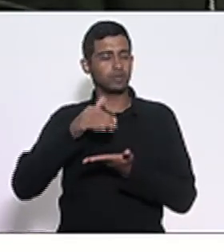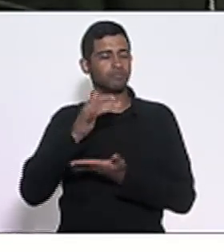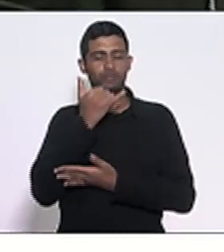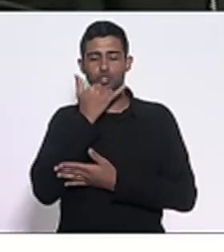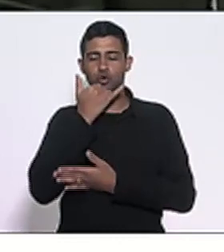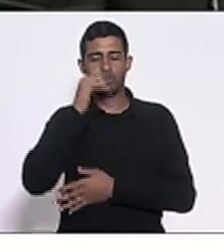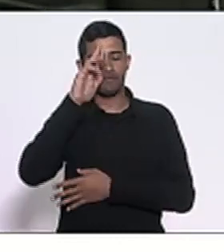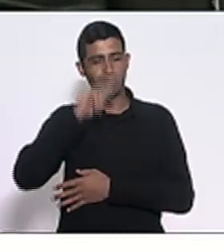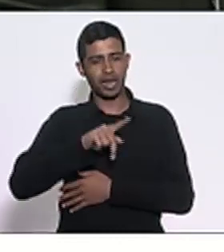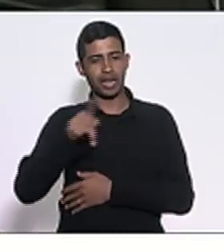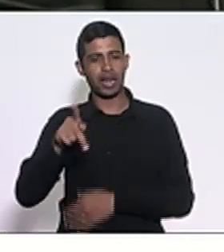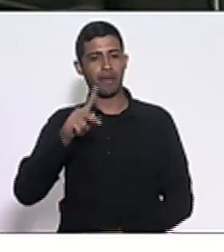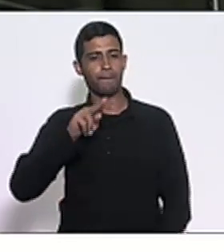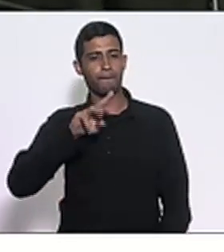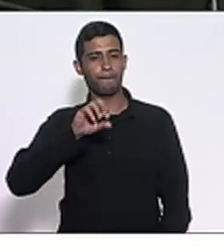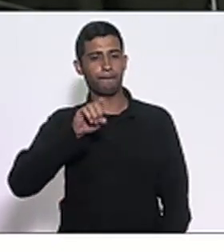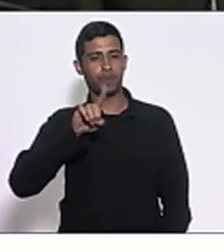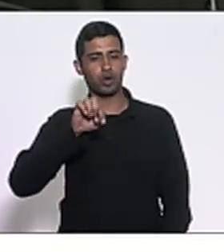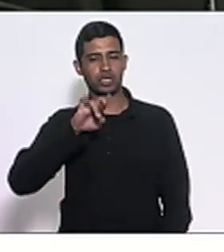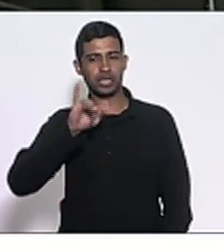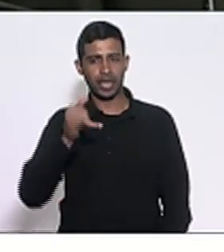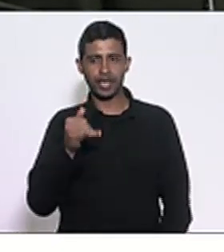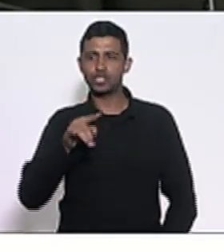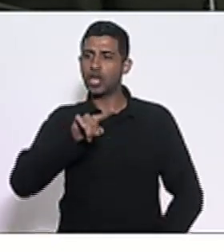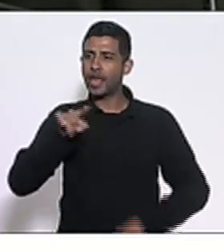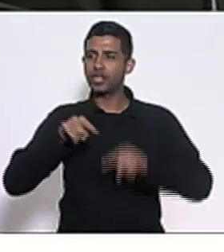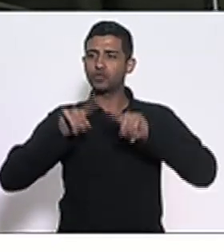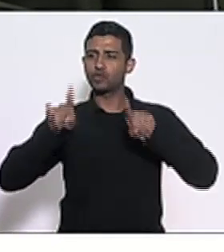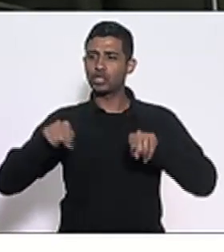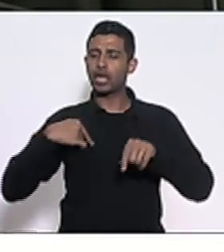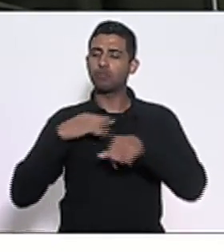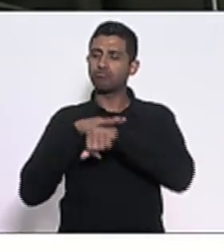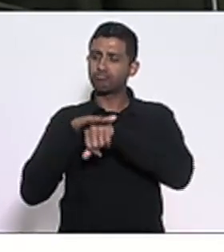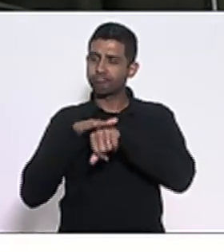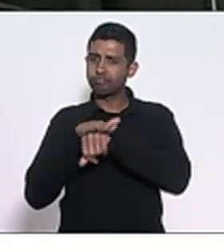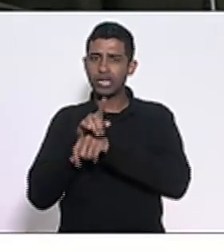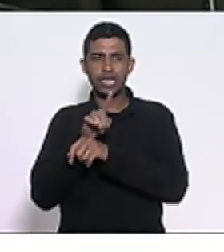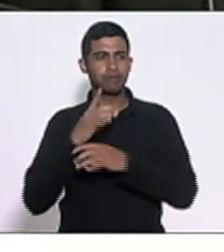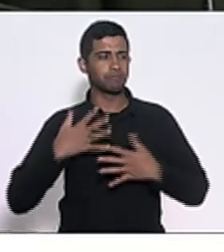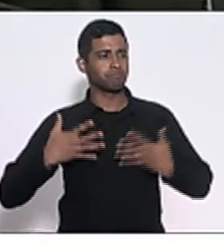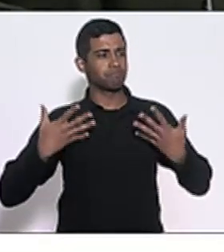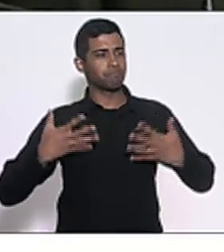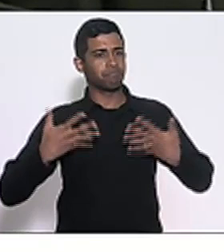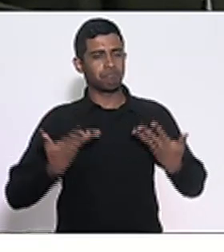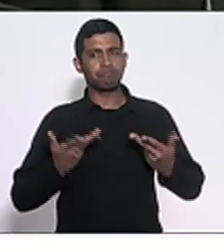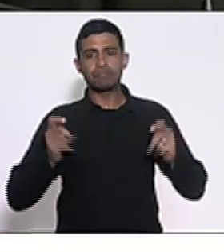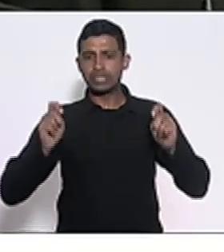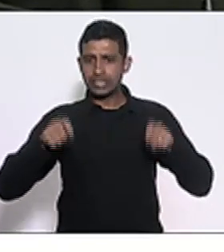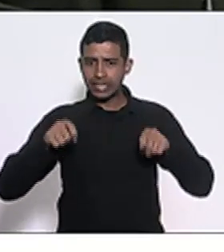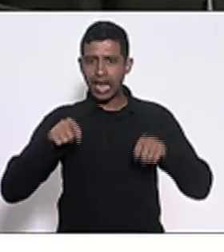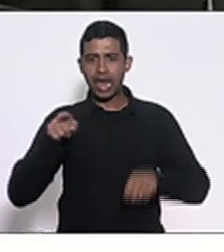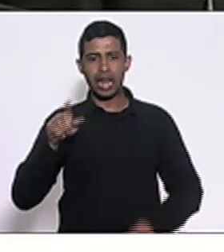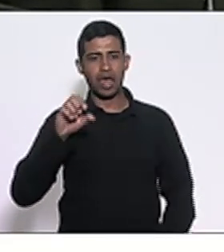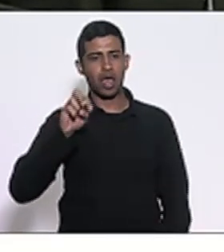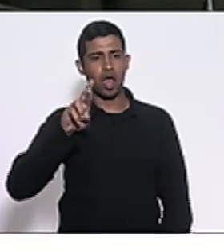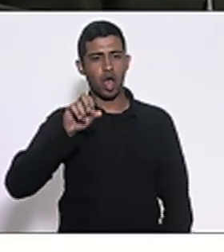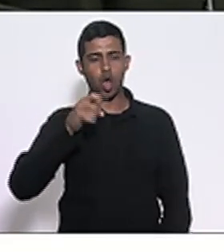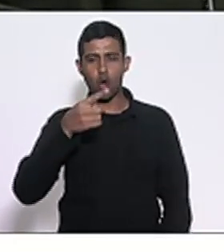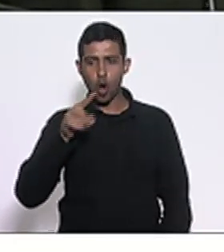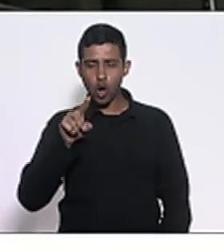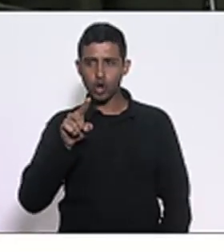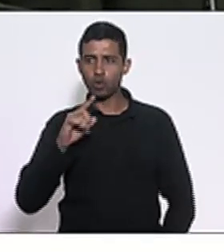aqui, as pessoas entusiasmadas novamente, com possibilidade do órgão voltar a